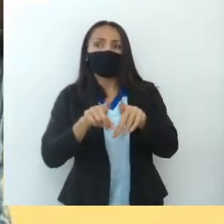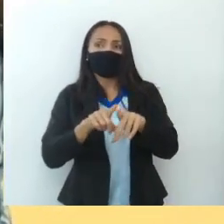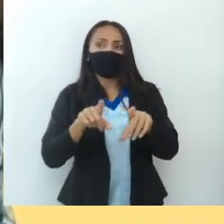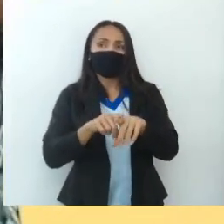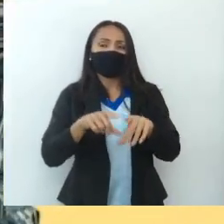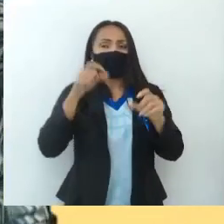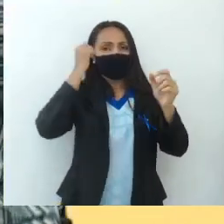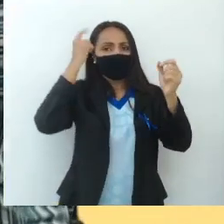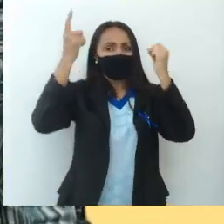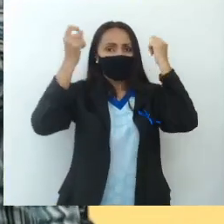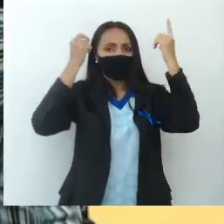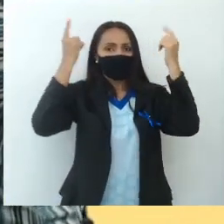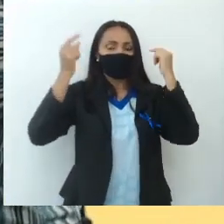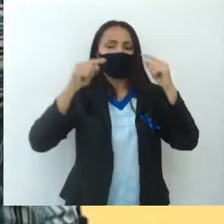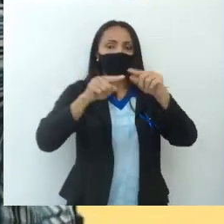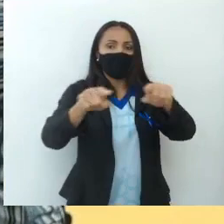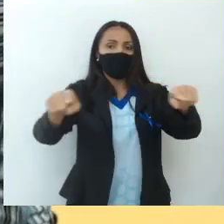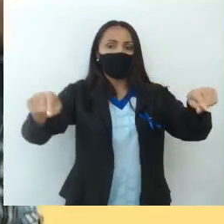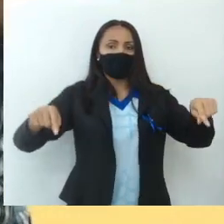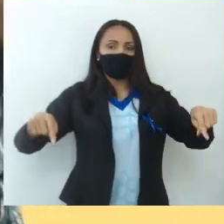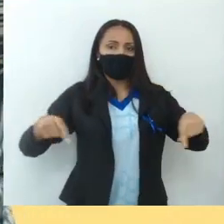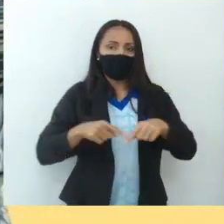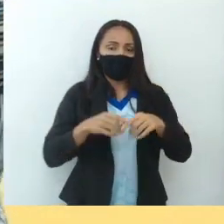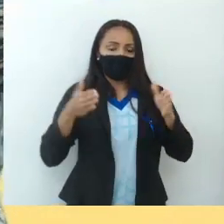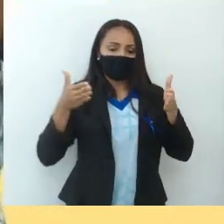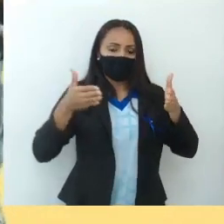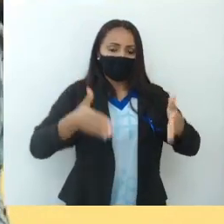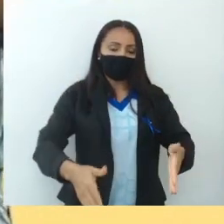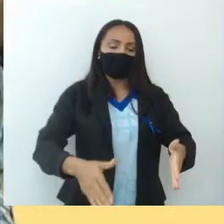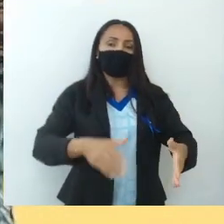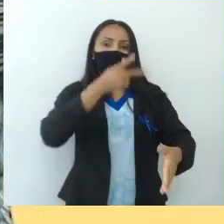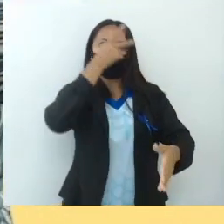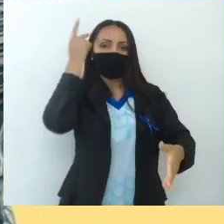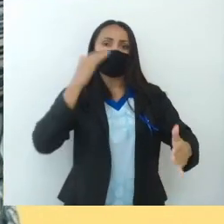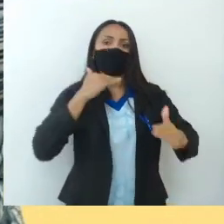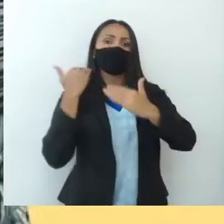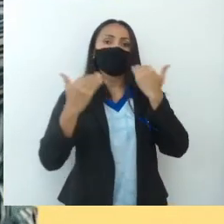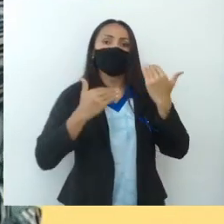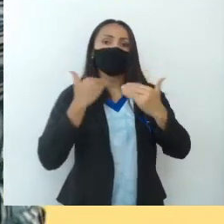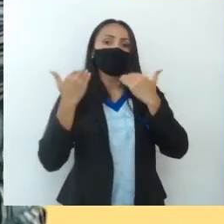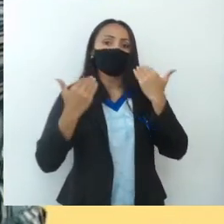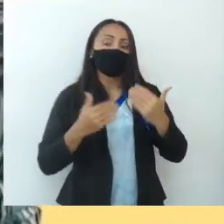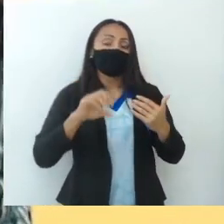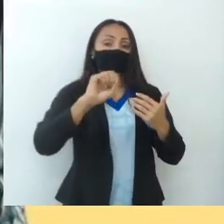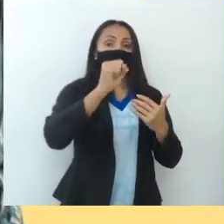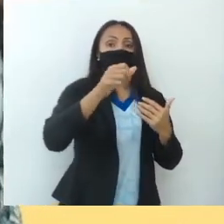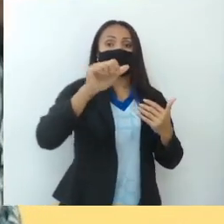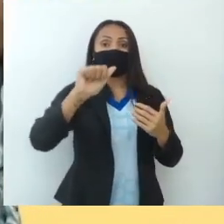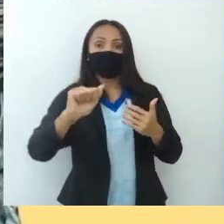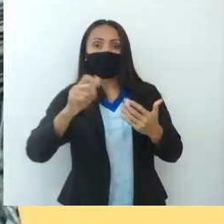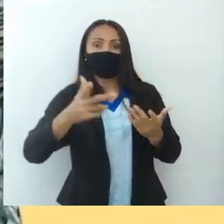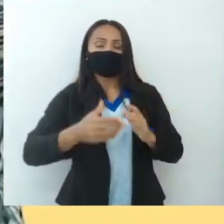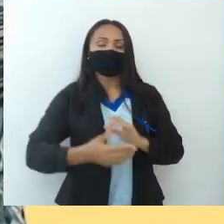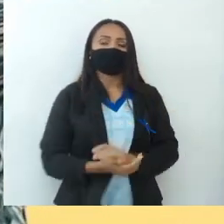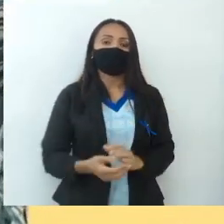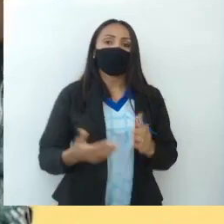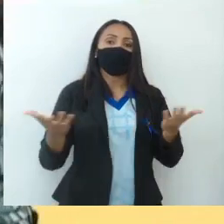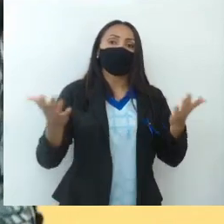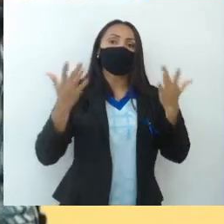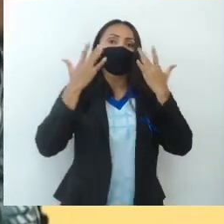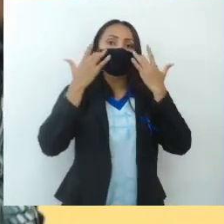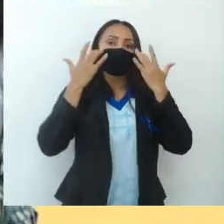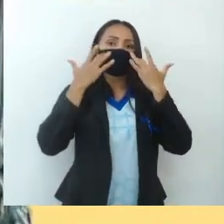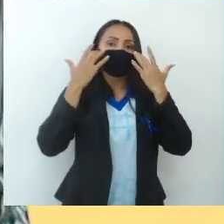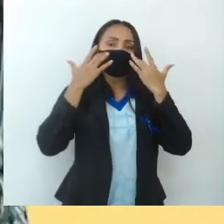idealizador do cemitério de Santo Amaro, né? É verdade. É a Ponte Pensil da Caxangá, né? O Teatro Santa Isabel. E dentro